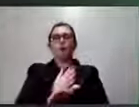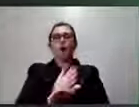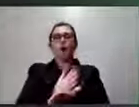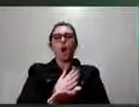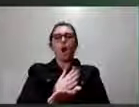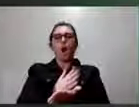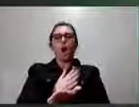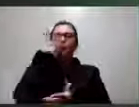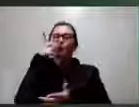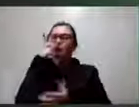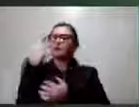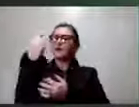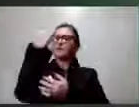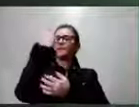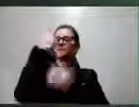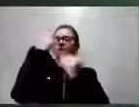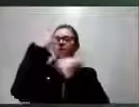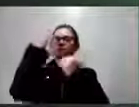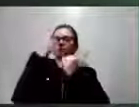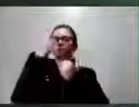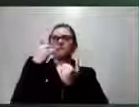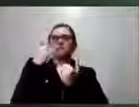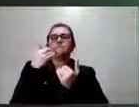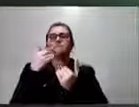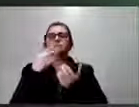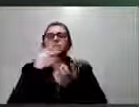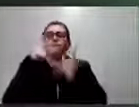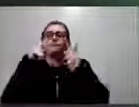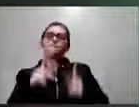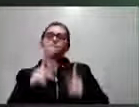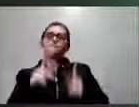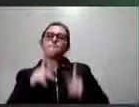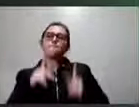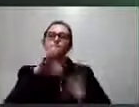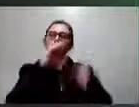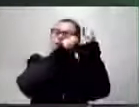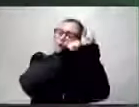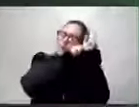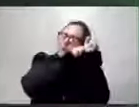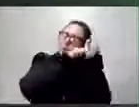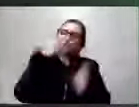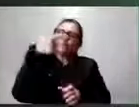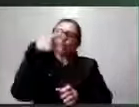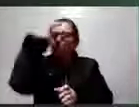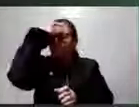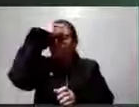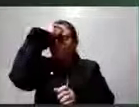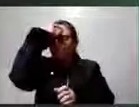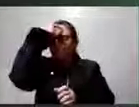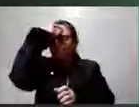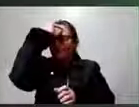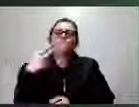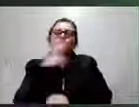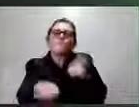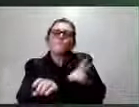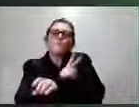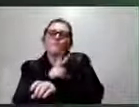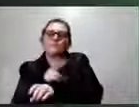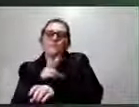paciente completamente inconsciente. É um paciente que não pode ter uma ação de proteção,